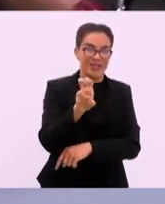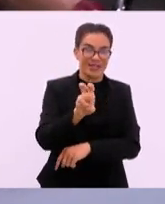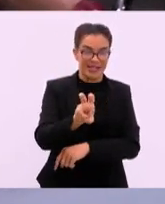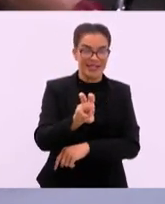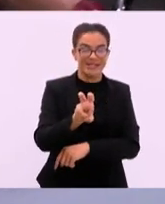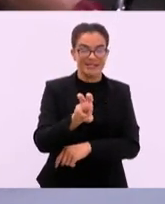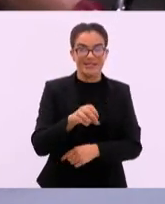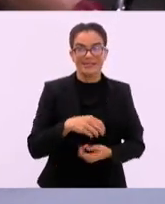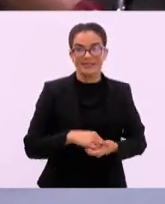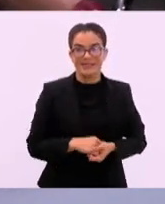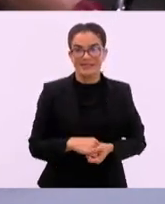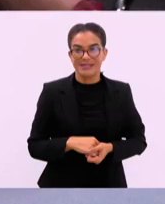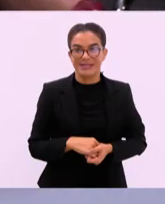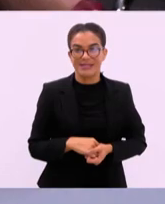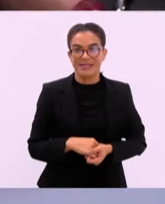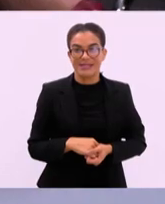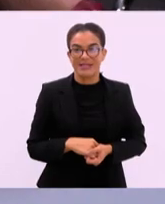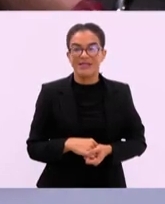que fosse na época.